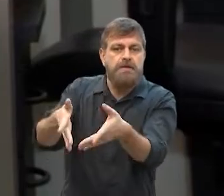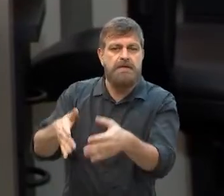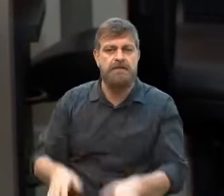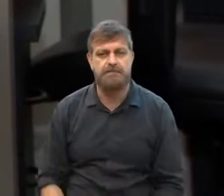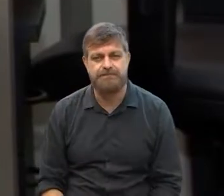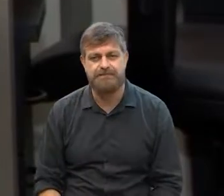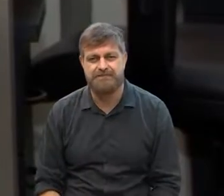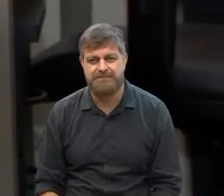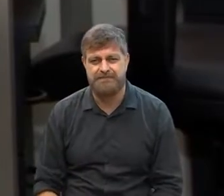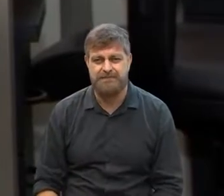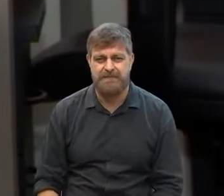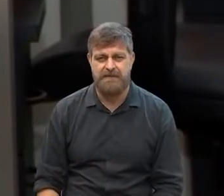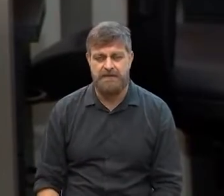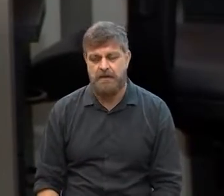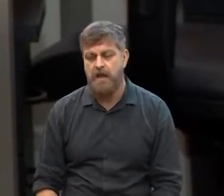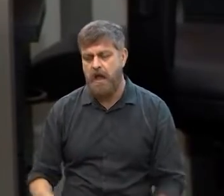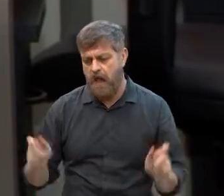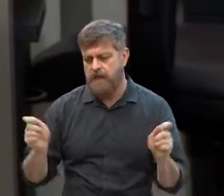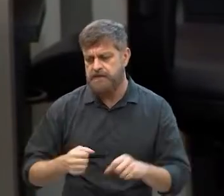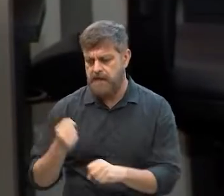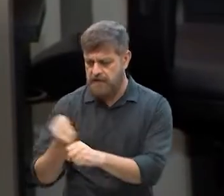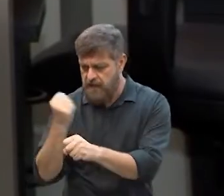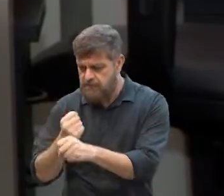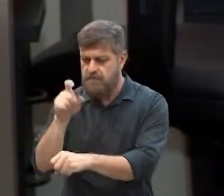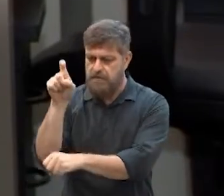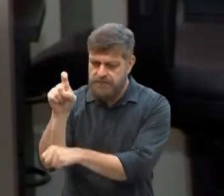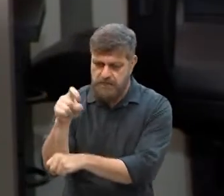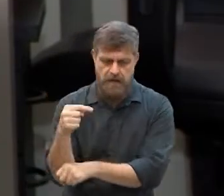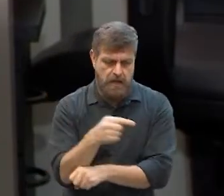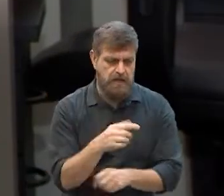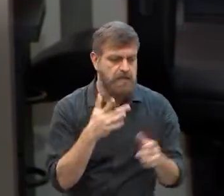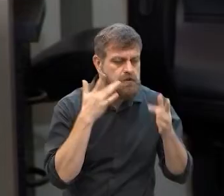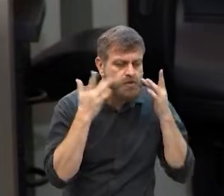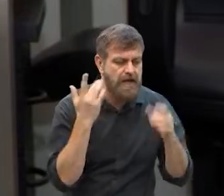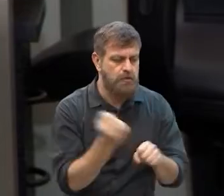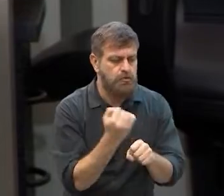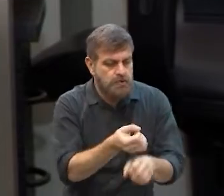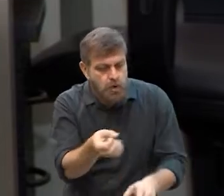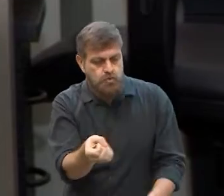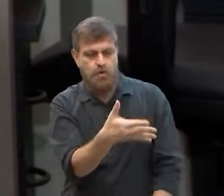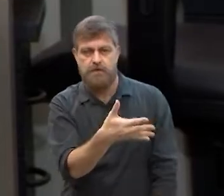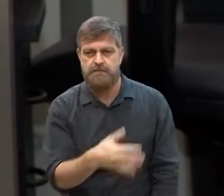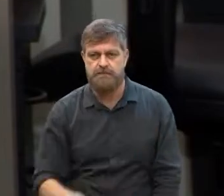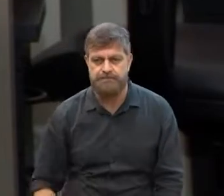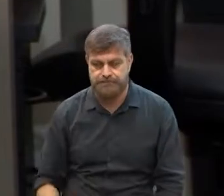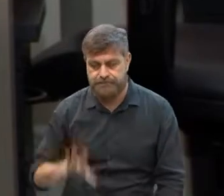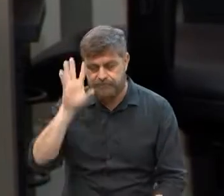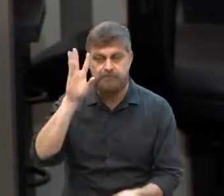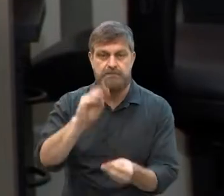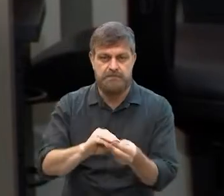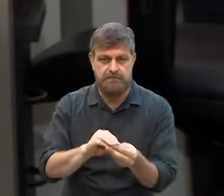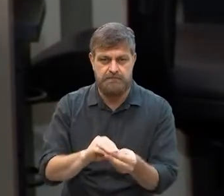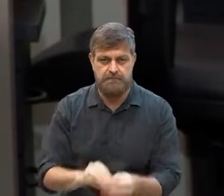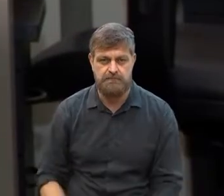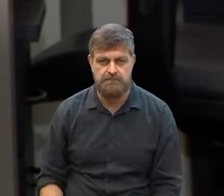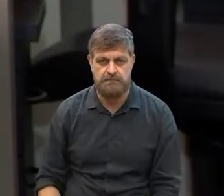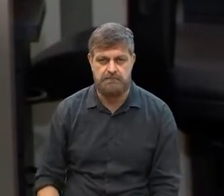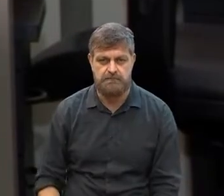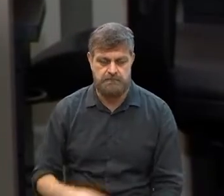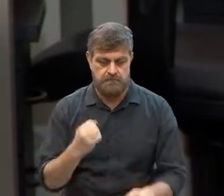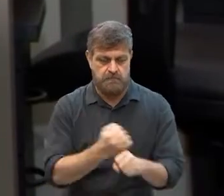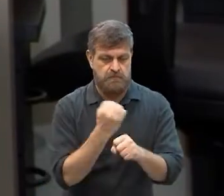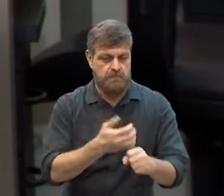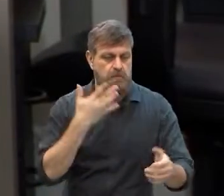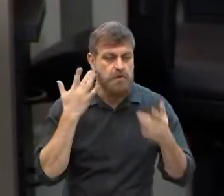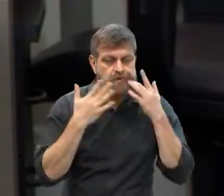Não, será possível fazer as duas coisas, reformar o Centro de Convivência e construir o teatro de ópera. Conclusão, o teatro de ópera